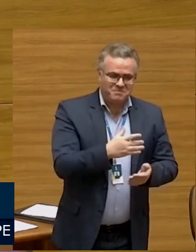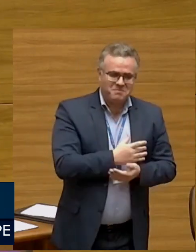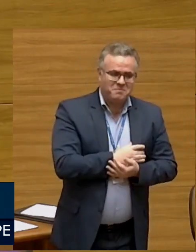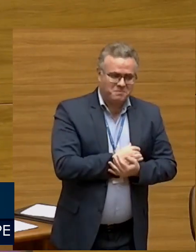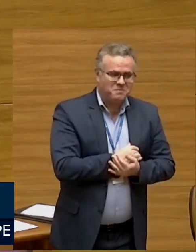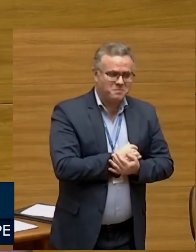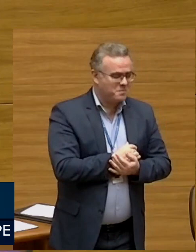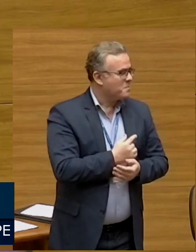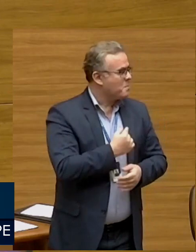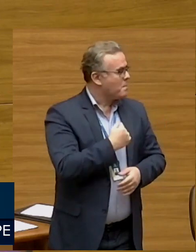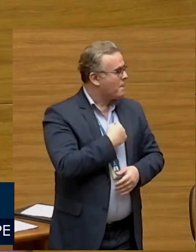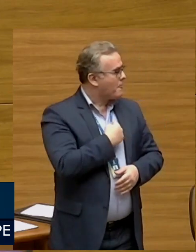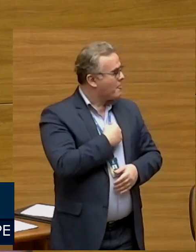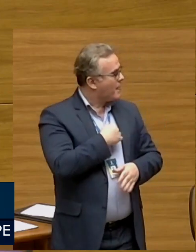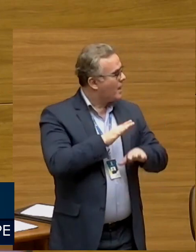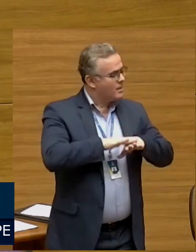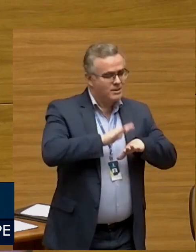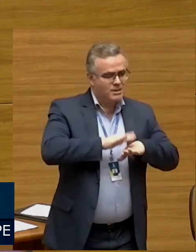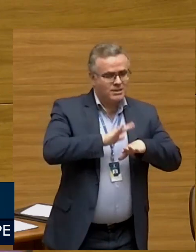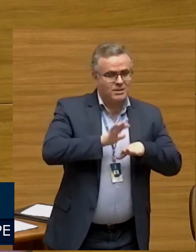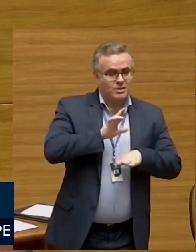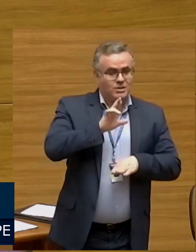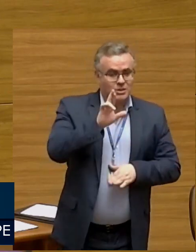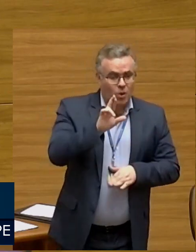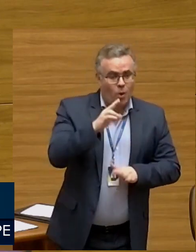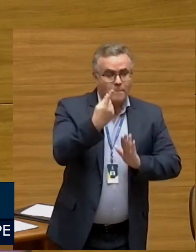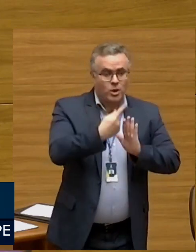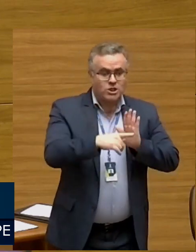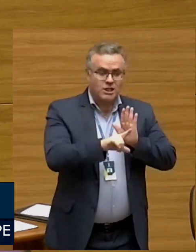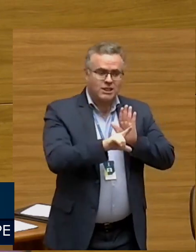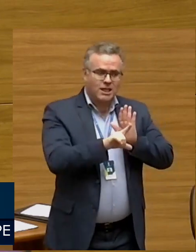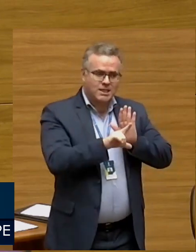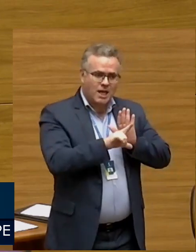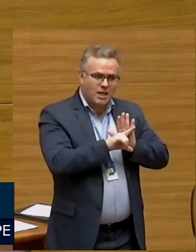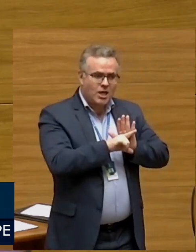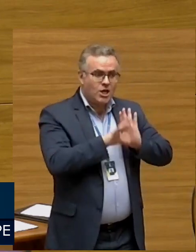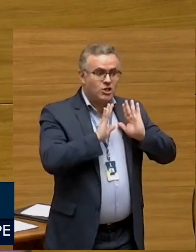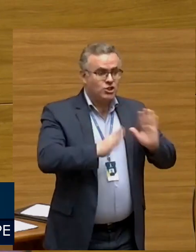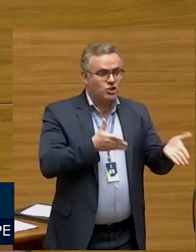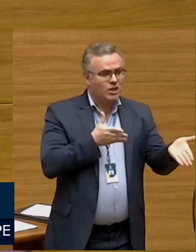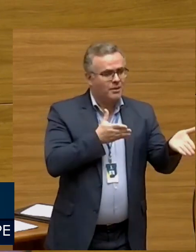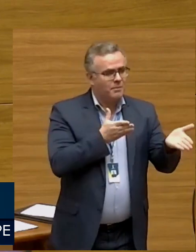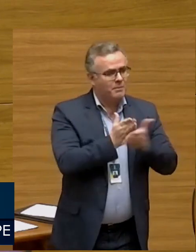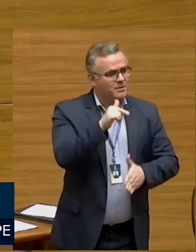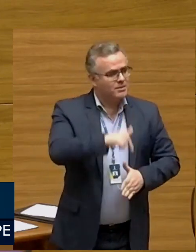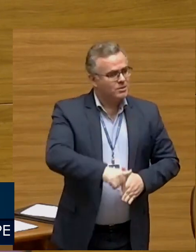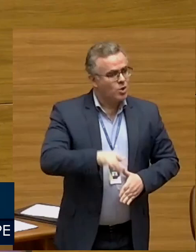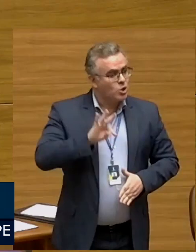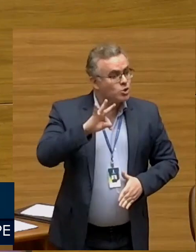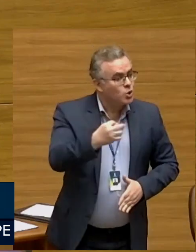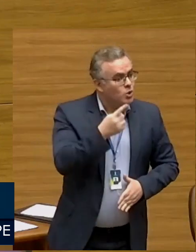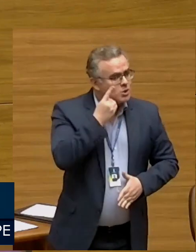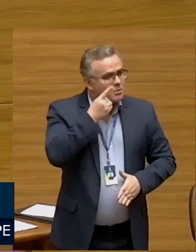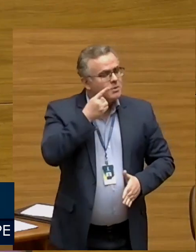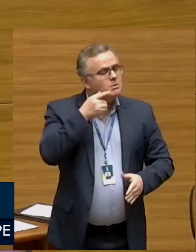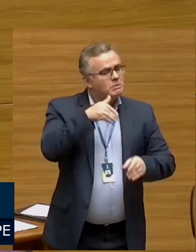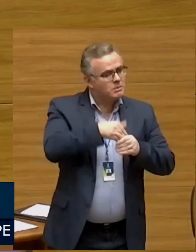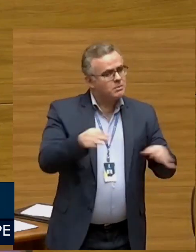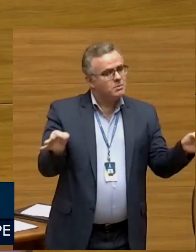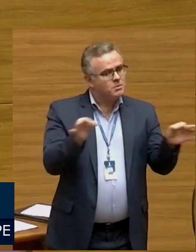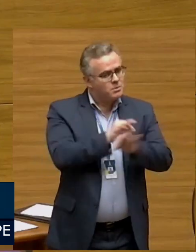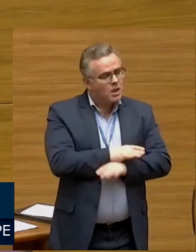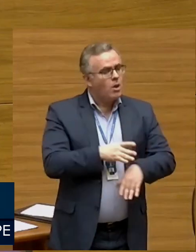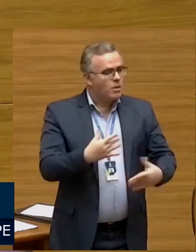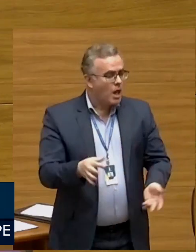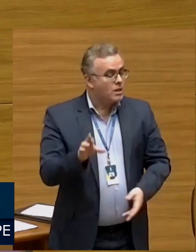Eu sou a autora do projeto de lei que foi votado por unanimidade nessa casa, que torna a surdez